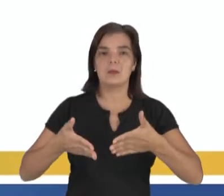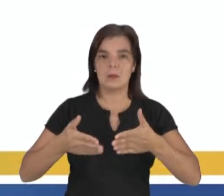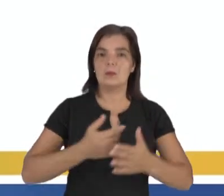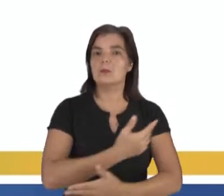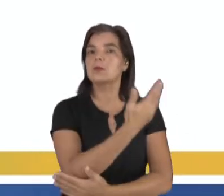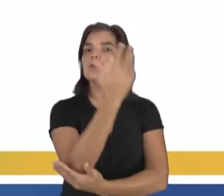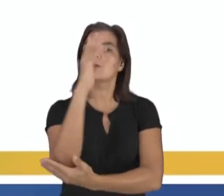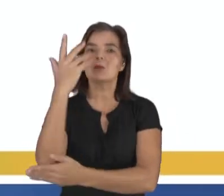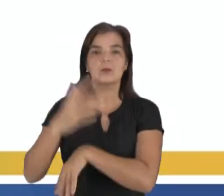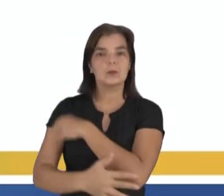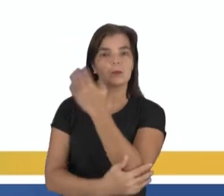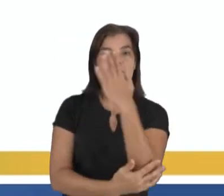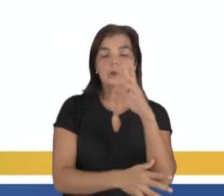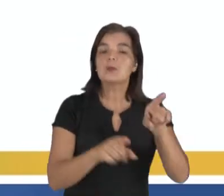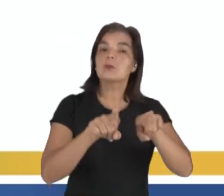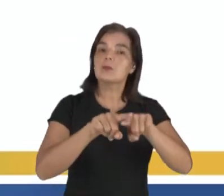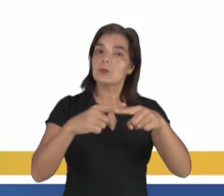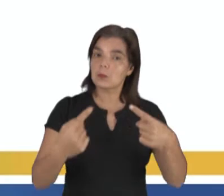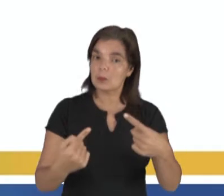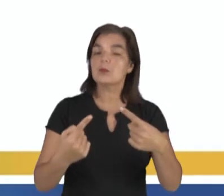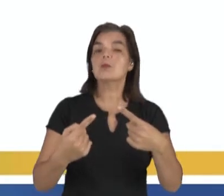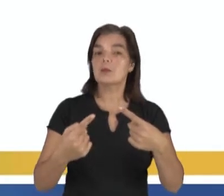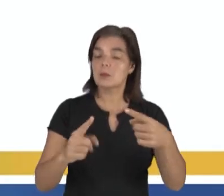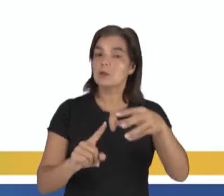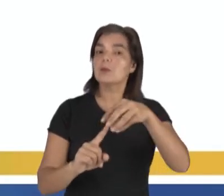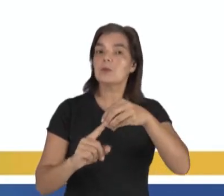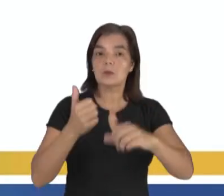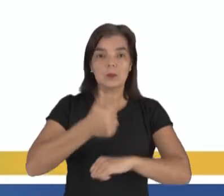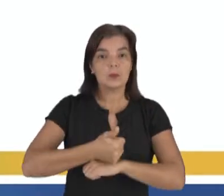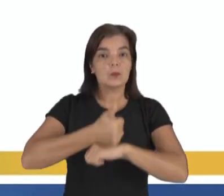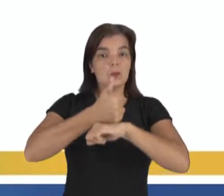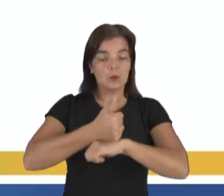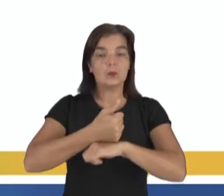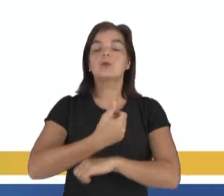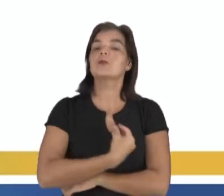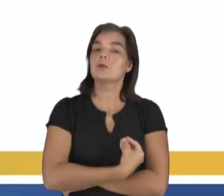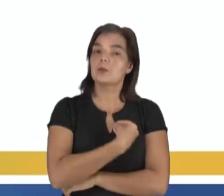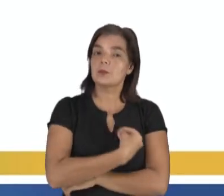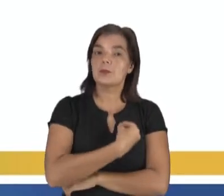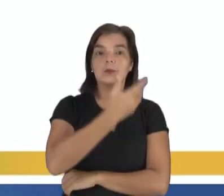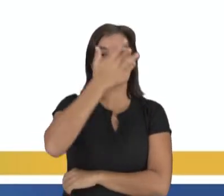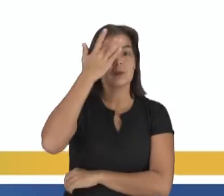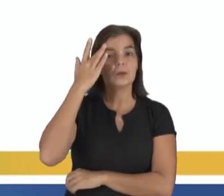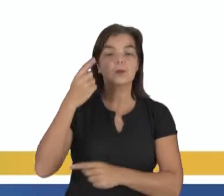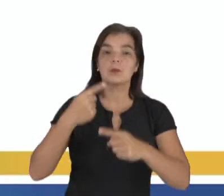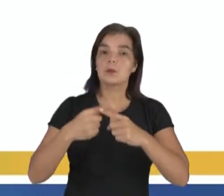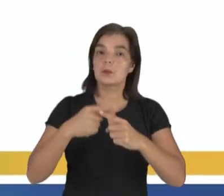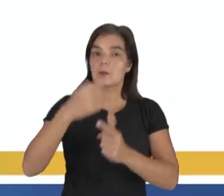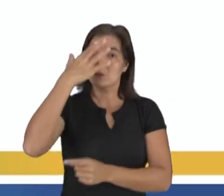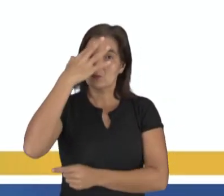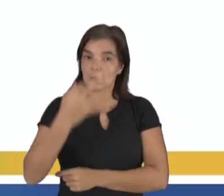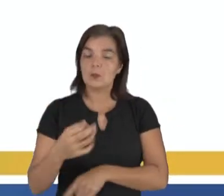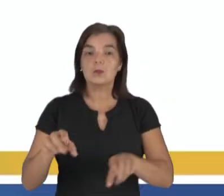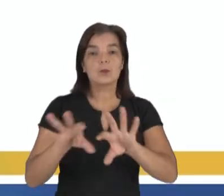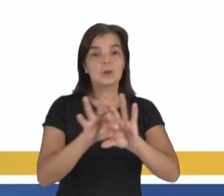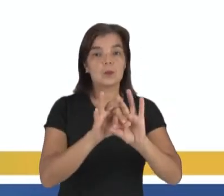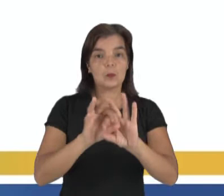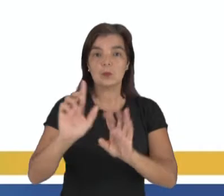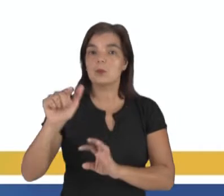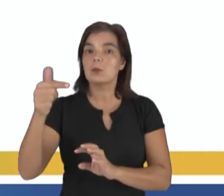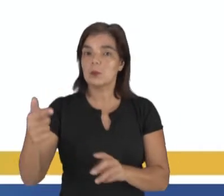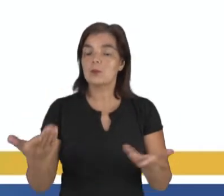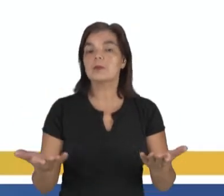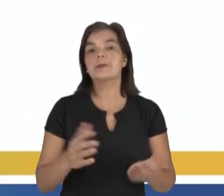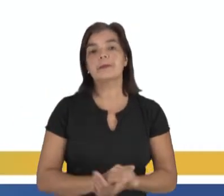meio ambiente, mas também ligado à qualidade de vida das pessoas, porque justamente um está ligado